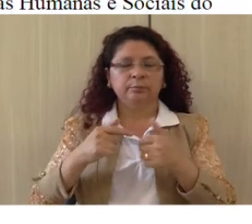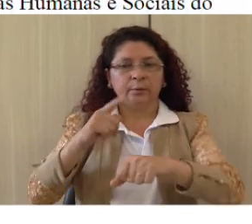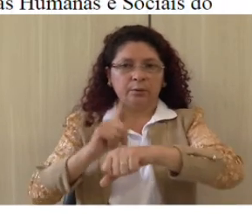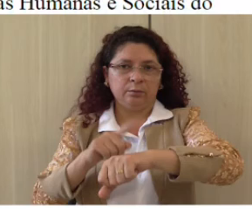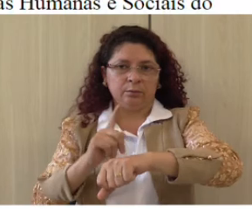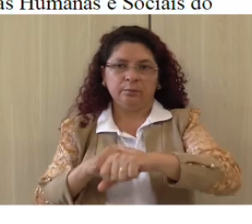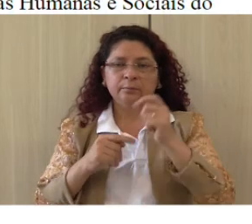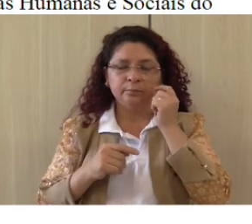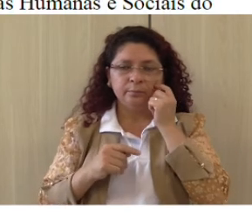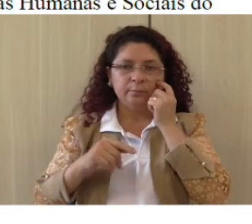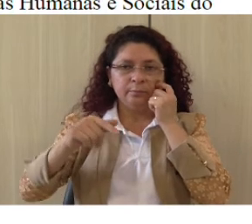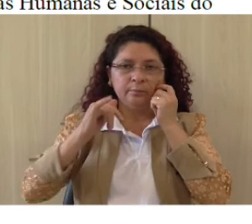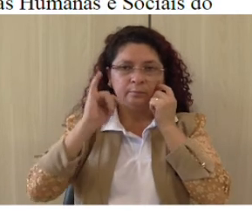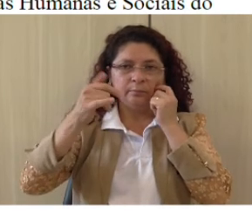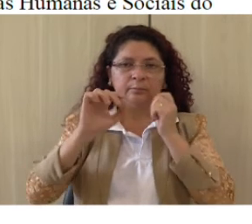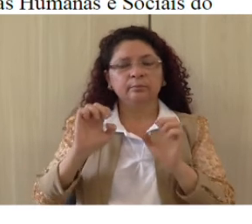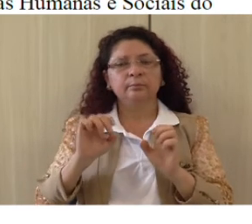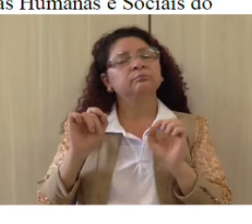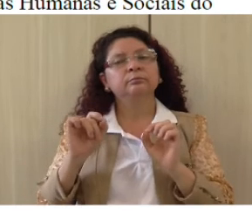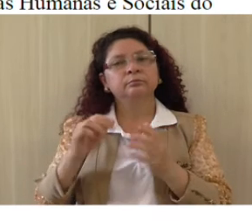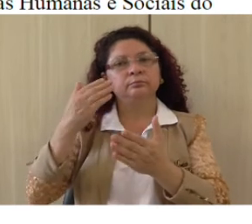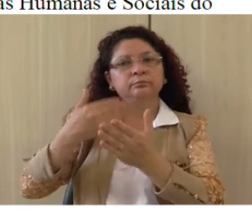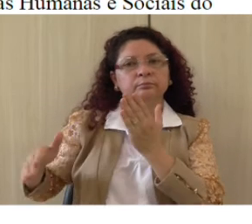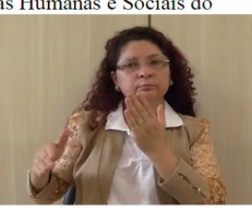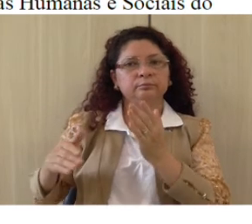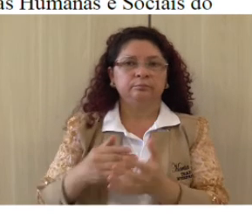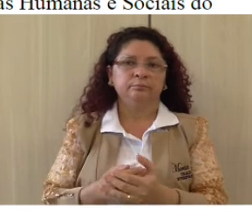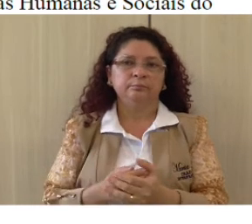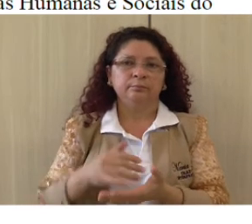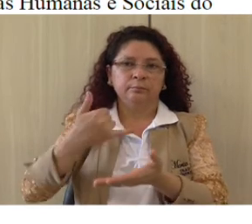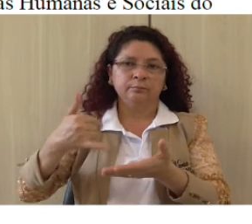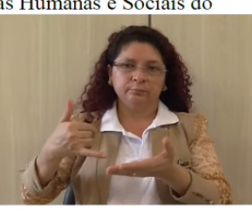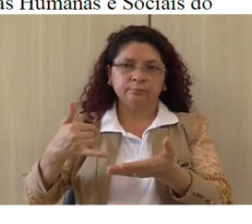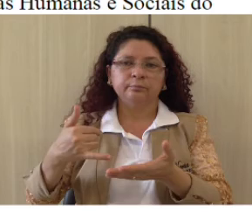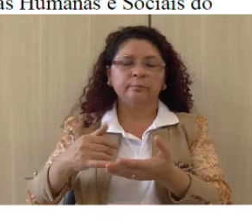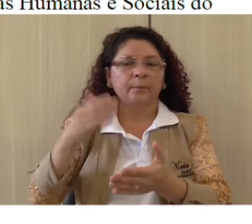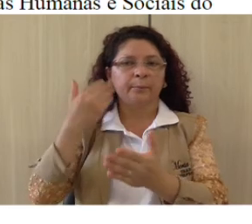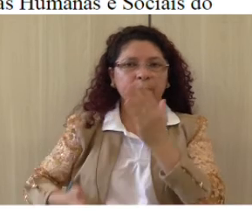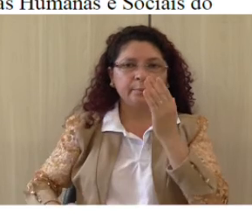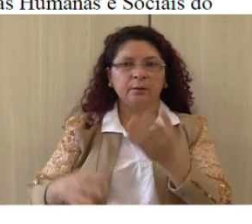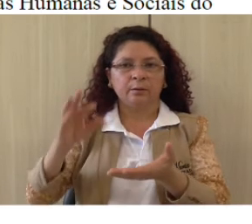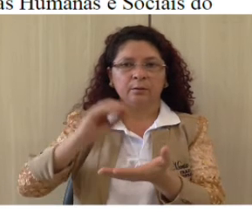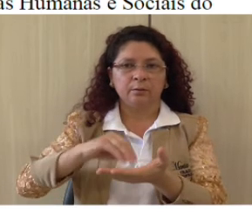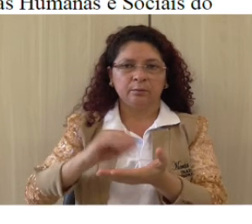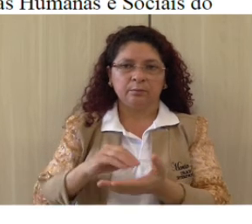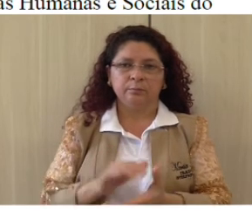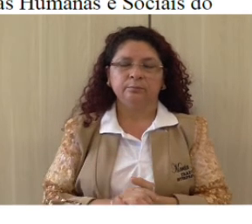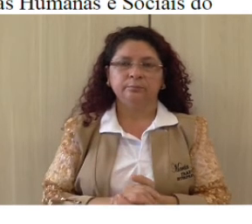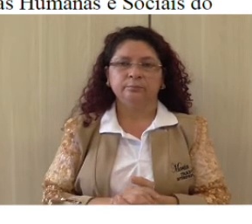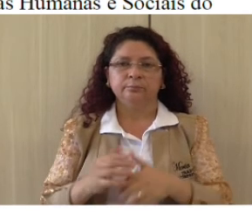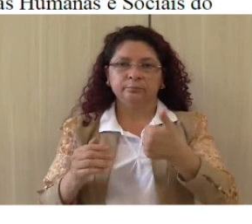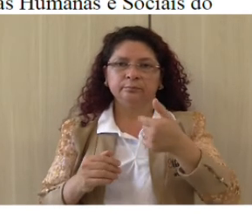previsto no programa deste edital, será considerado inabilitado para a matrícula e perderá o direito à vaga.